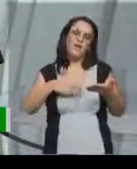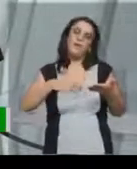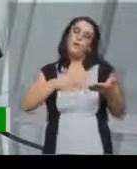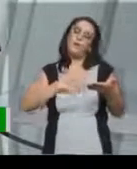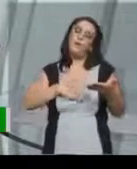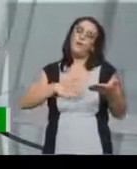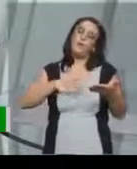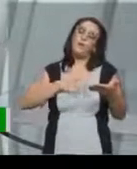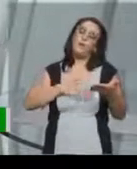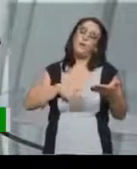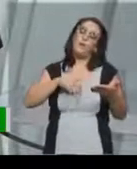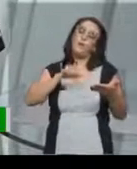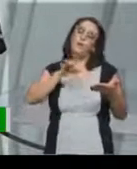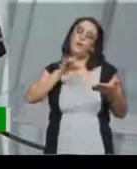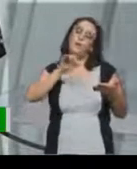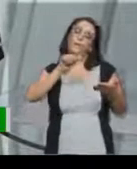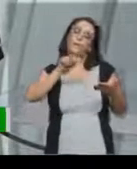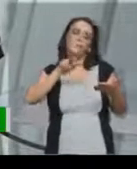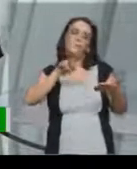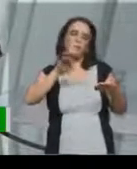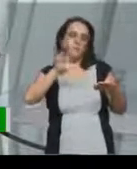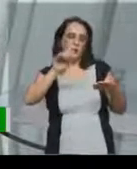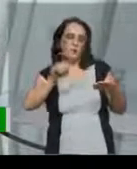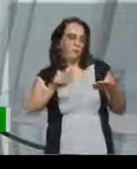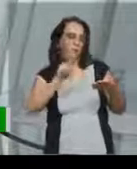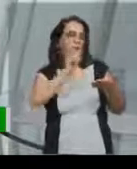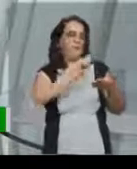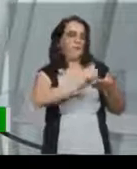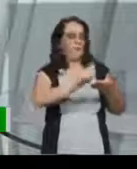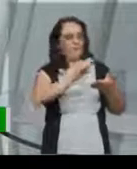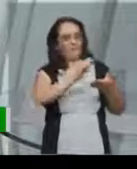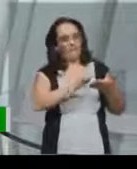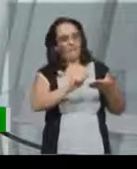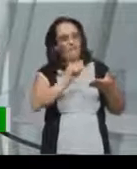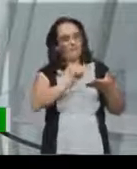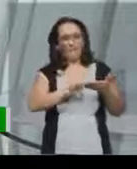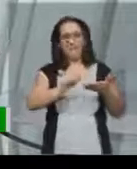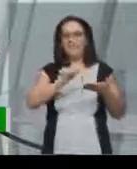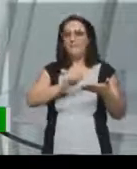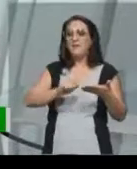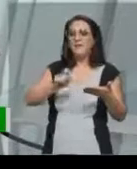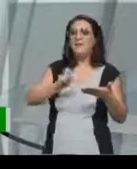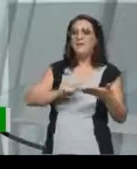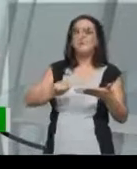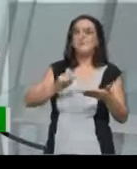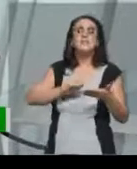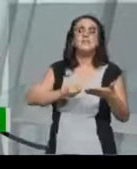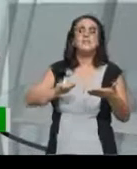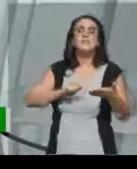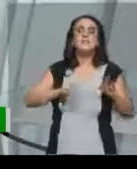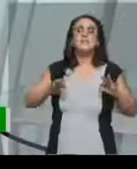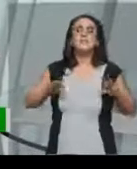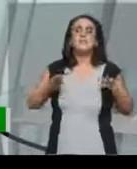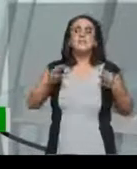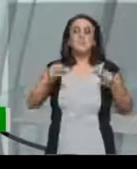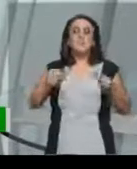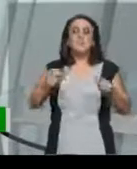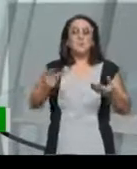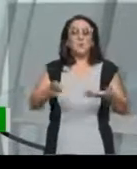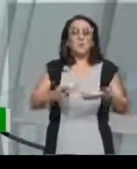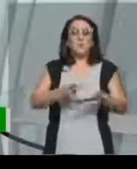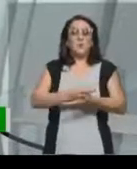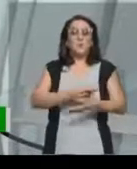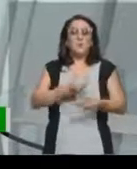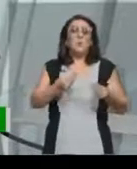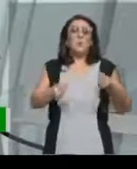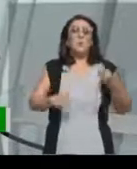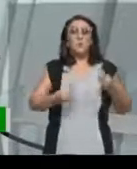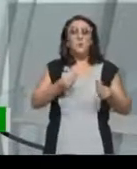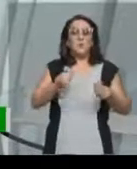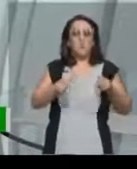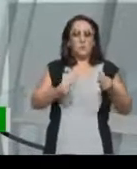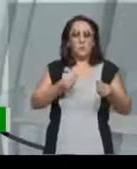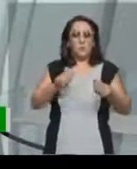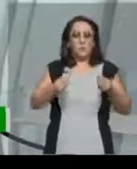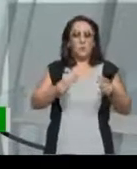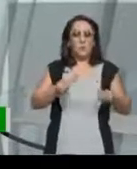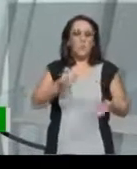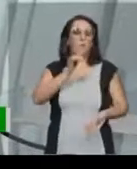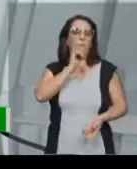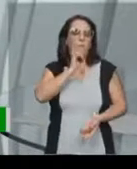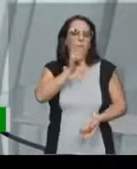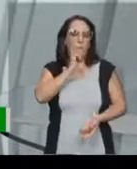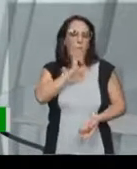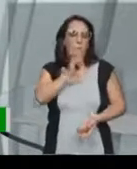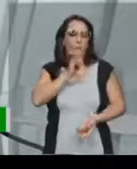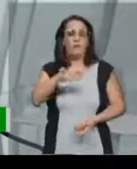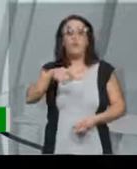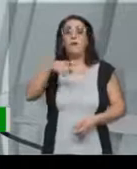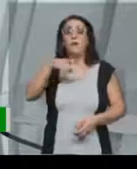mundo hoje, acha né? que teve diário, né, gente? Então, aí você relatava o dia a dia, comentava. Existe um diário